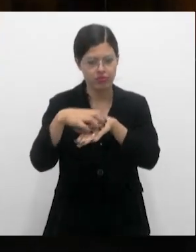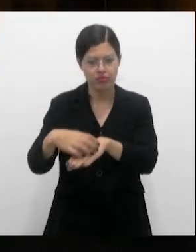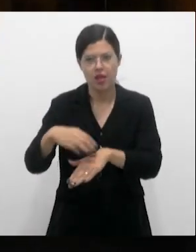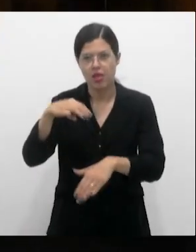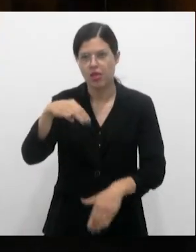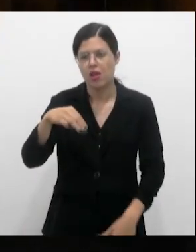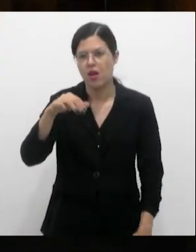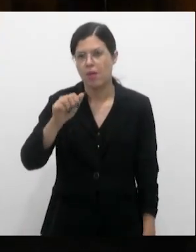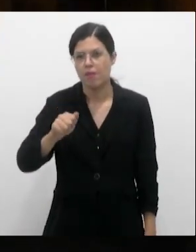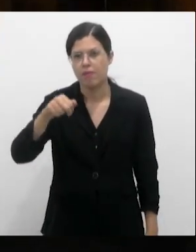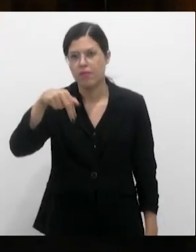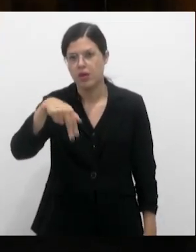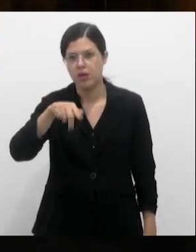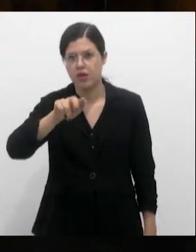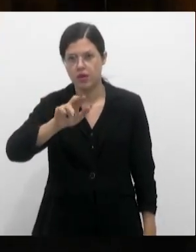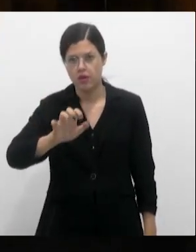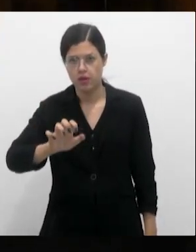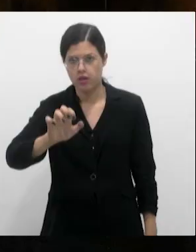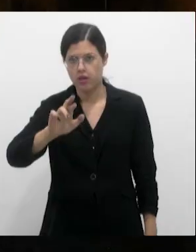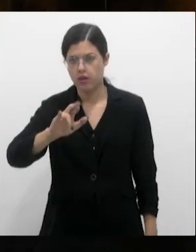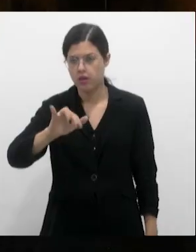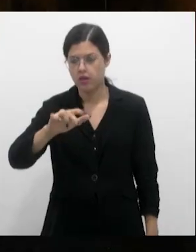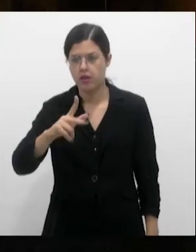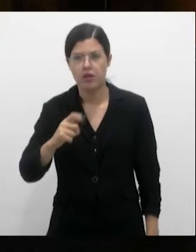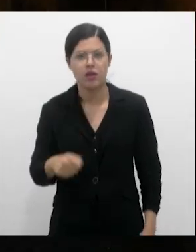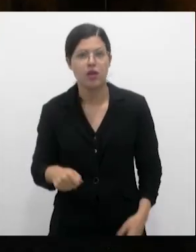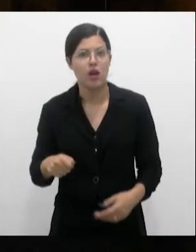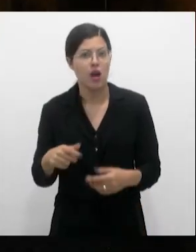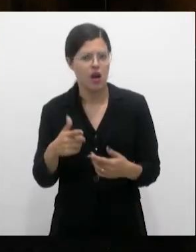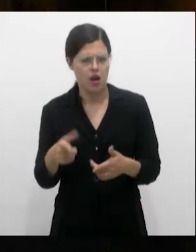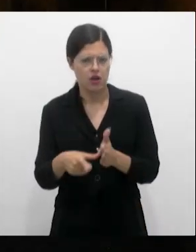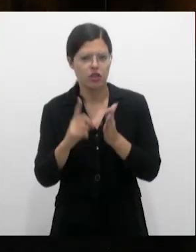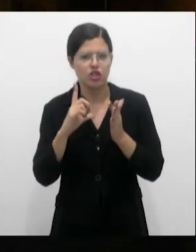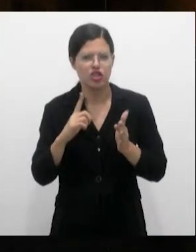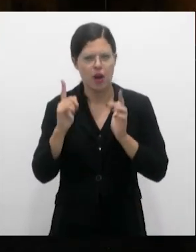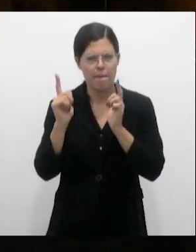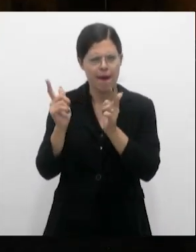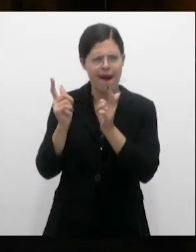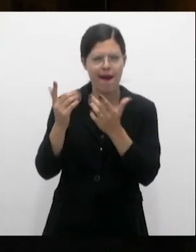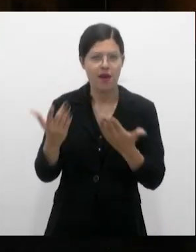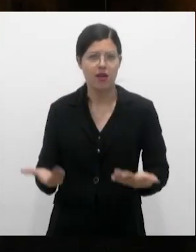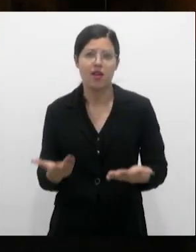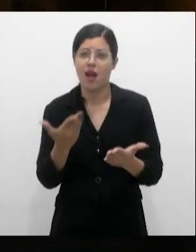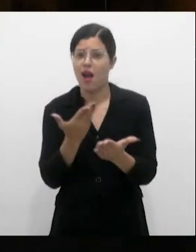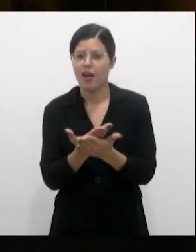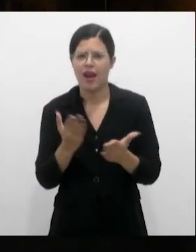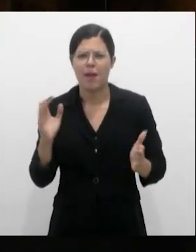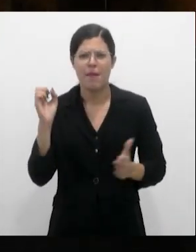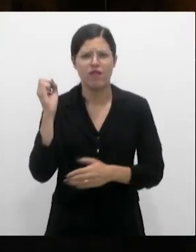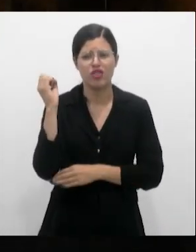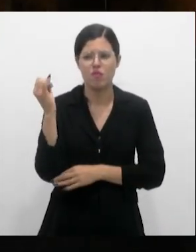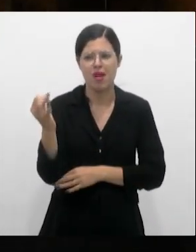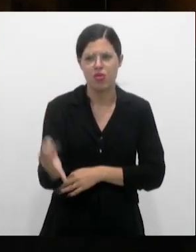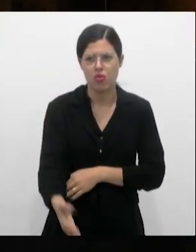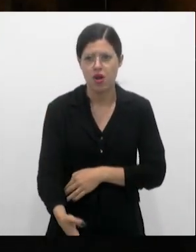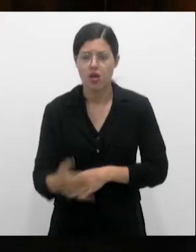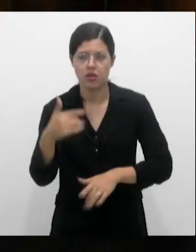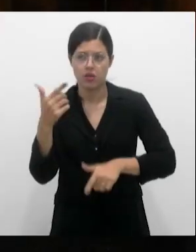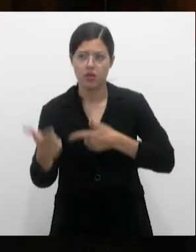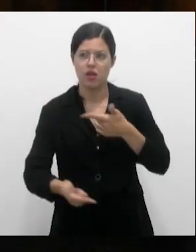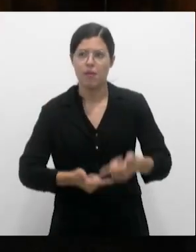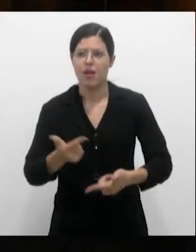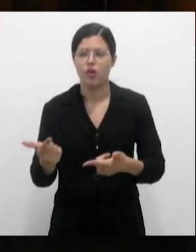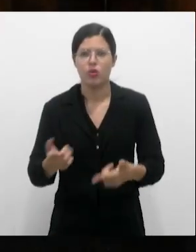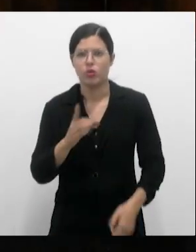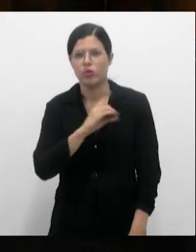ia assolar a população que trabalha, que o baile acaba na madrugada, e quando o trabalhador